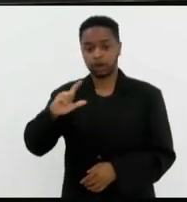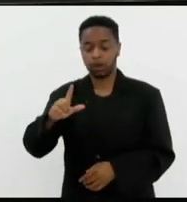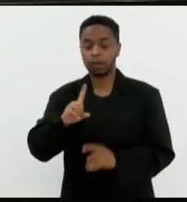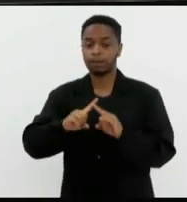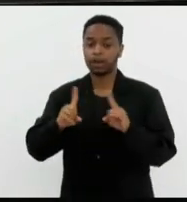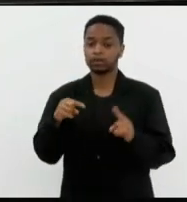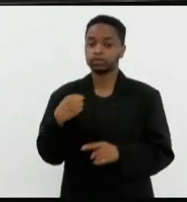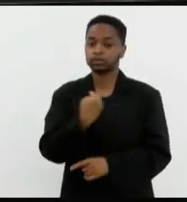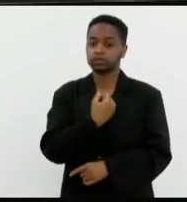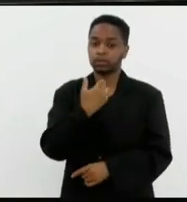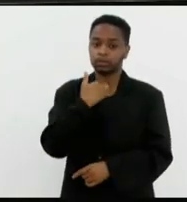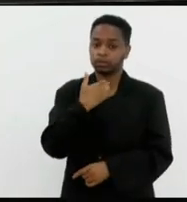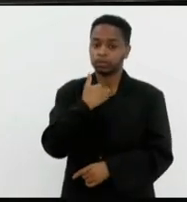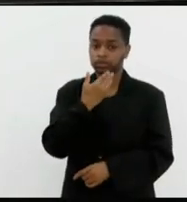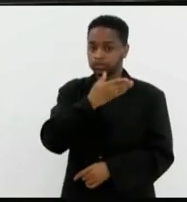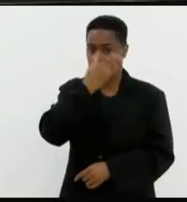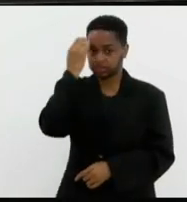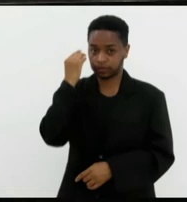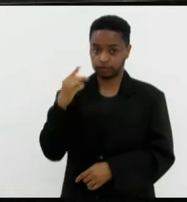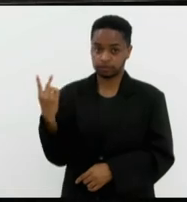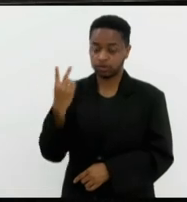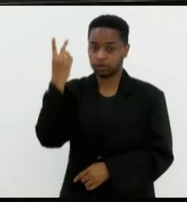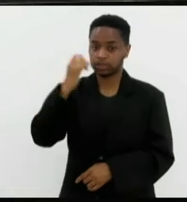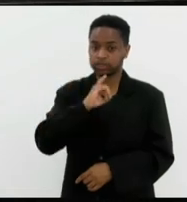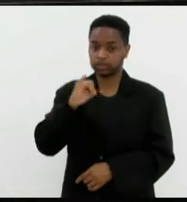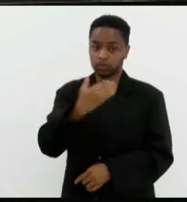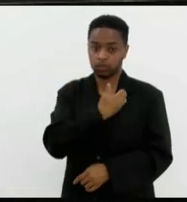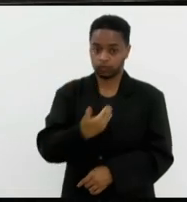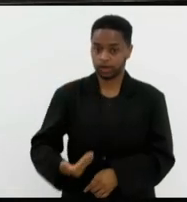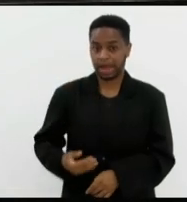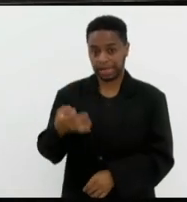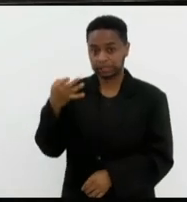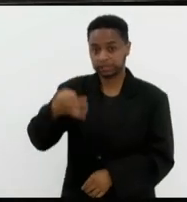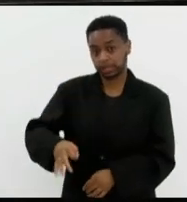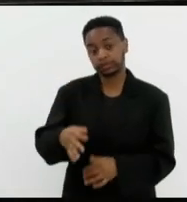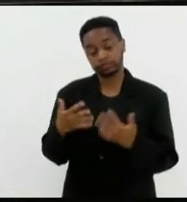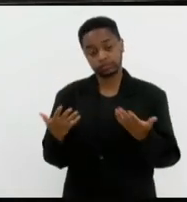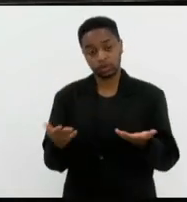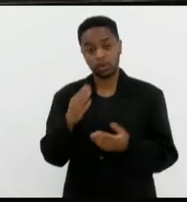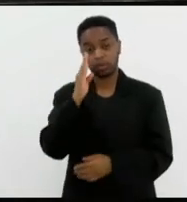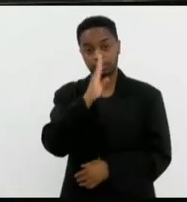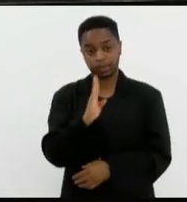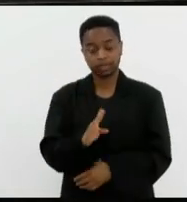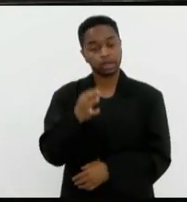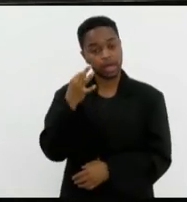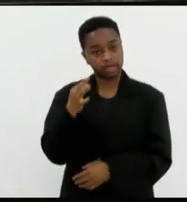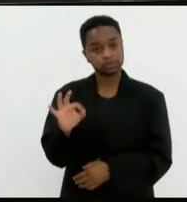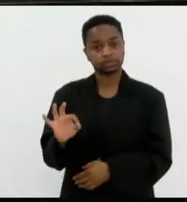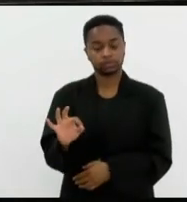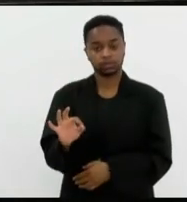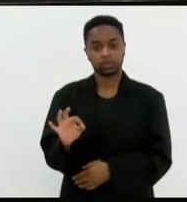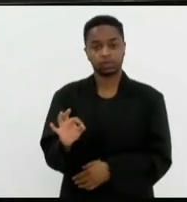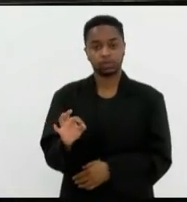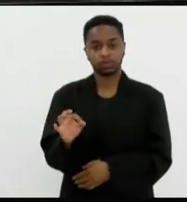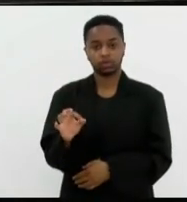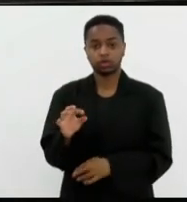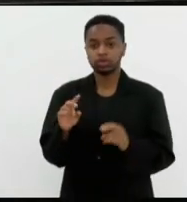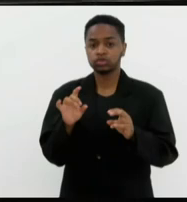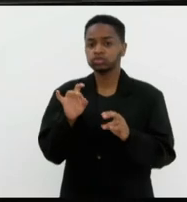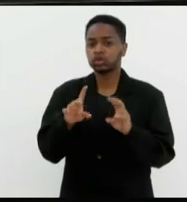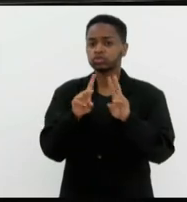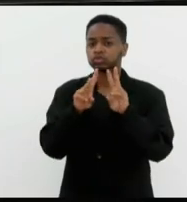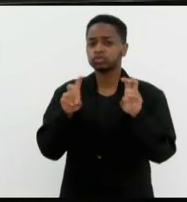de valorizar quando o governo acerta. E o Brasil acertou em relação a não só a declaração,